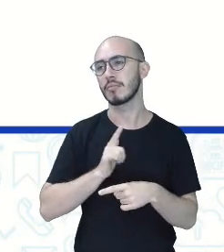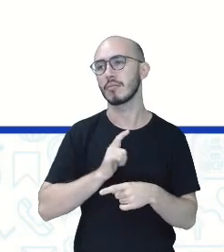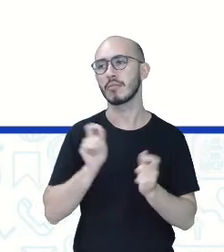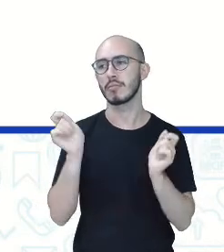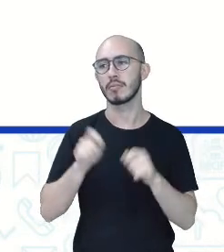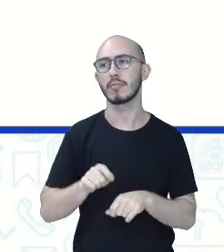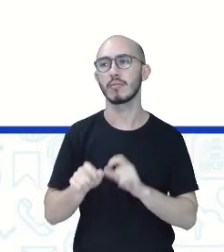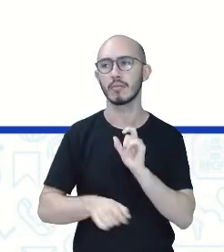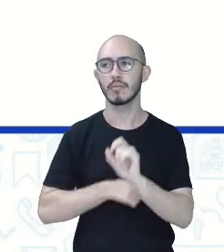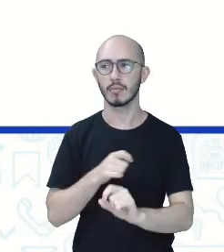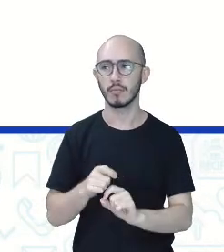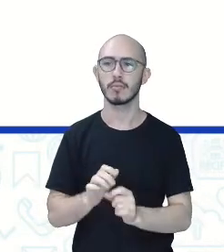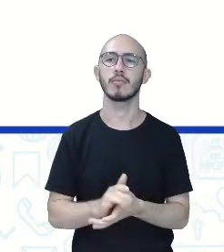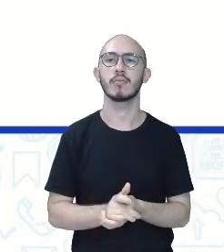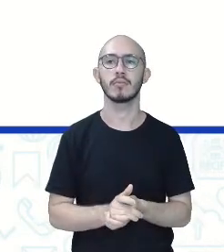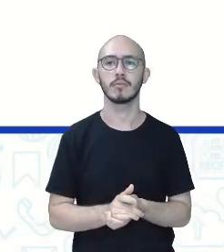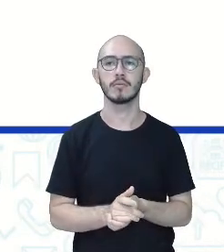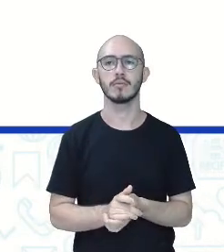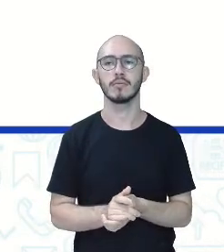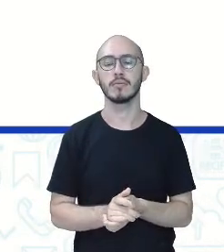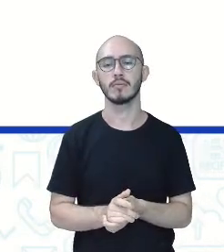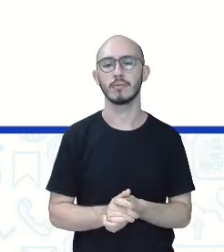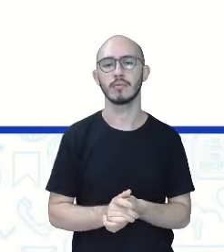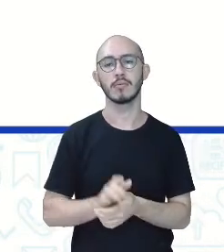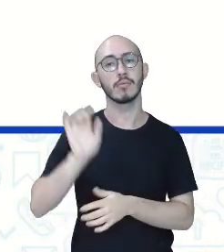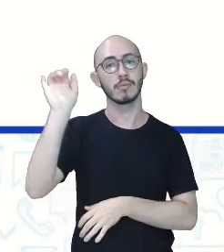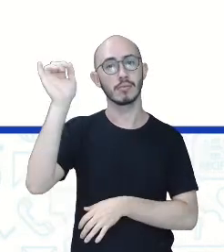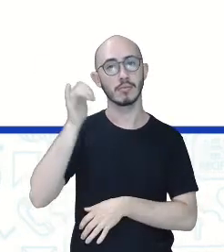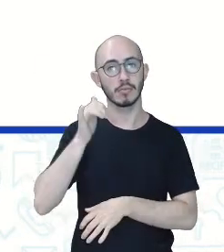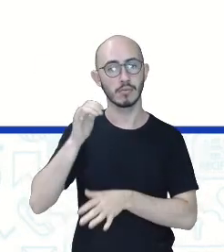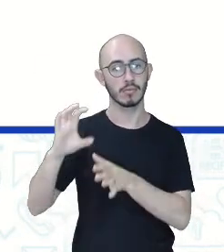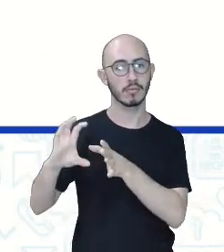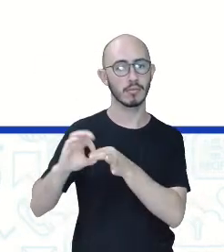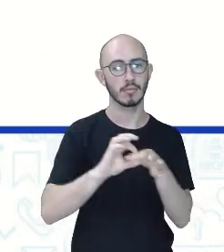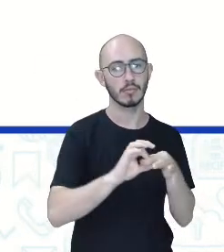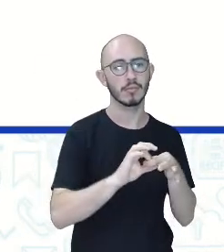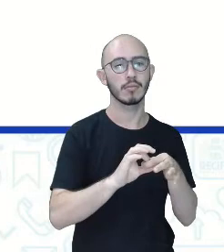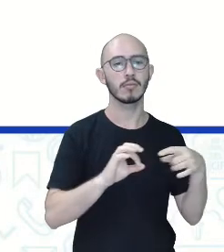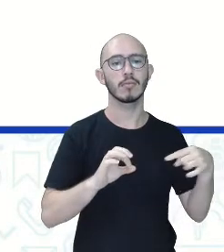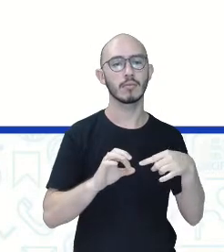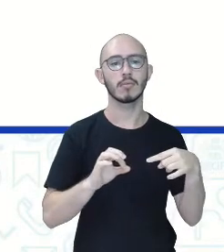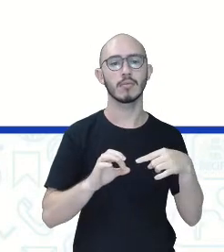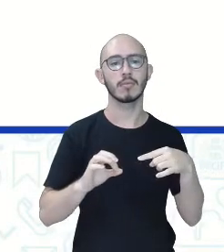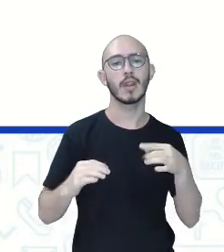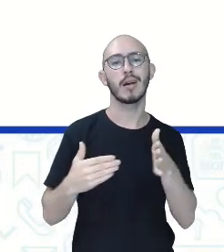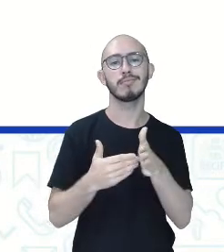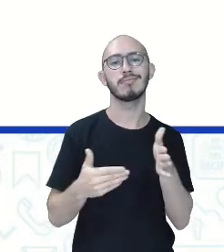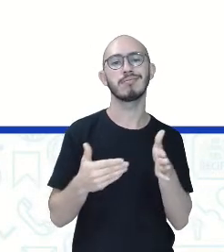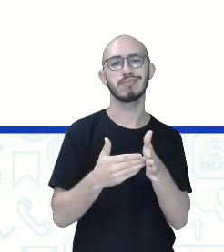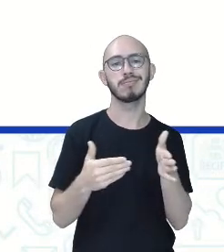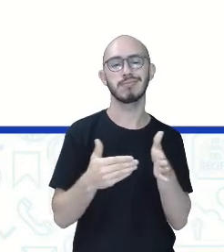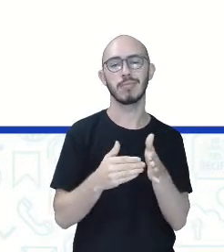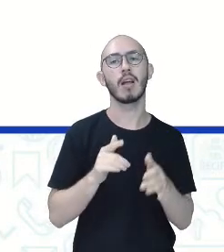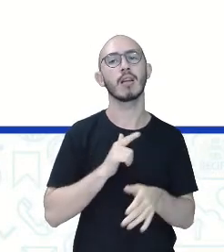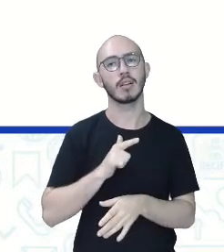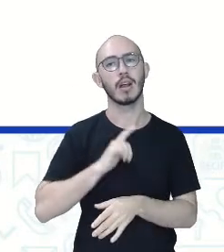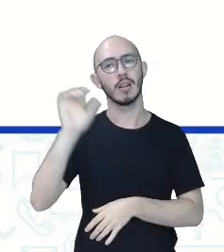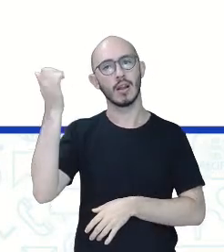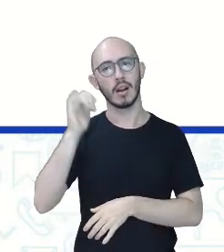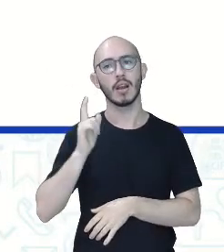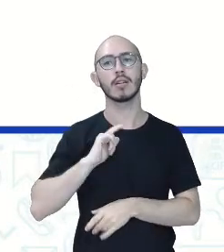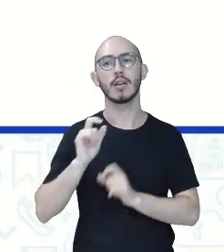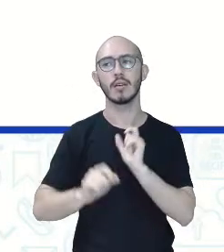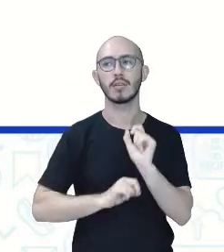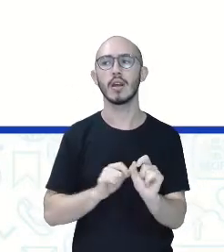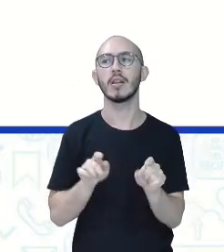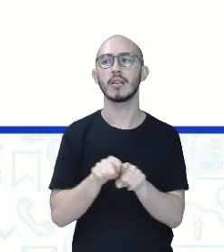de opor-se à passagem da corrente elétrica. Então, essa é a função da resistência elétrica, que é